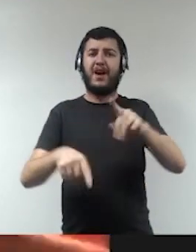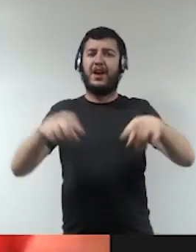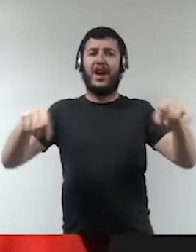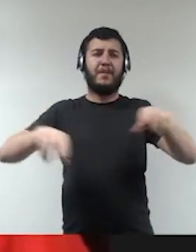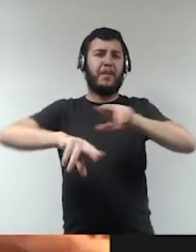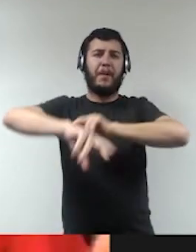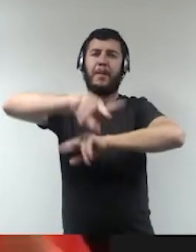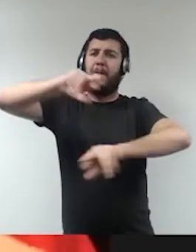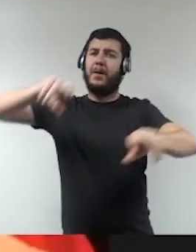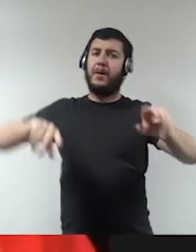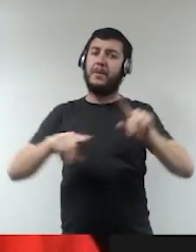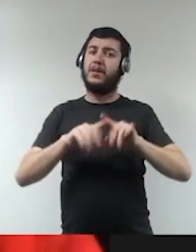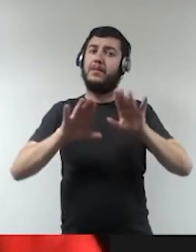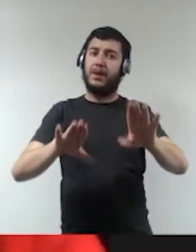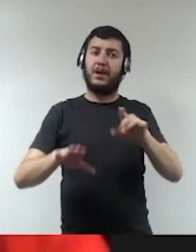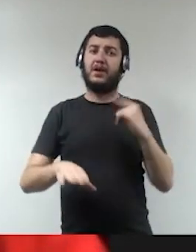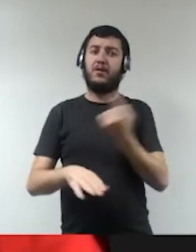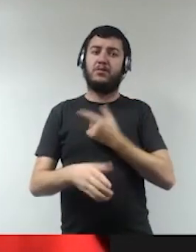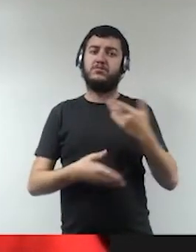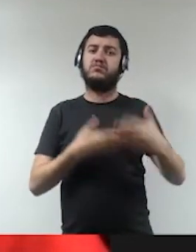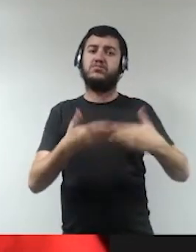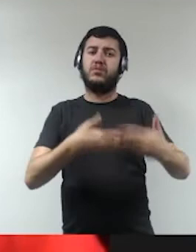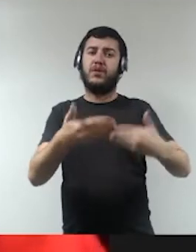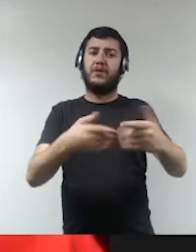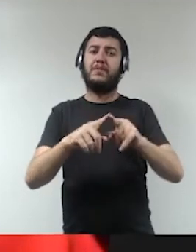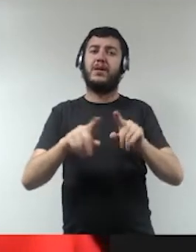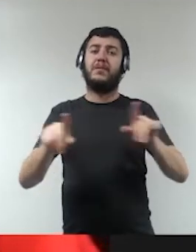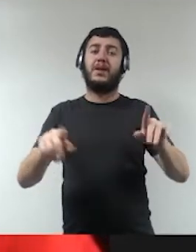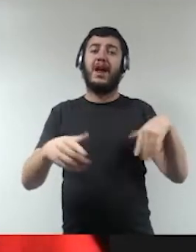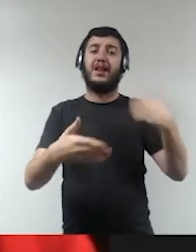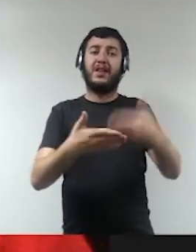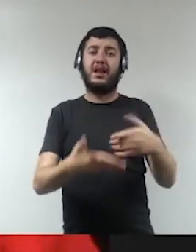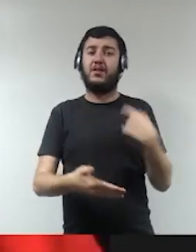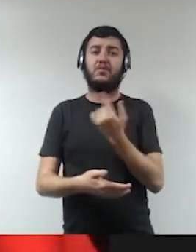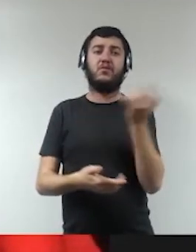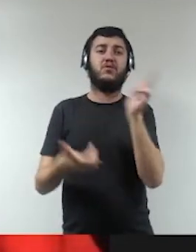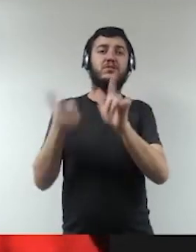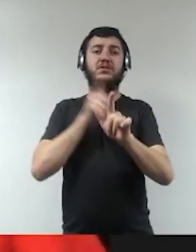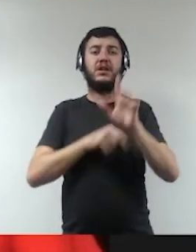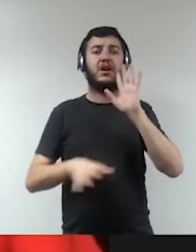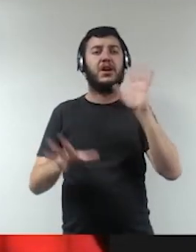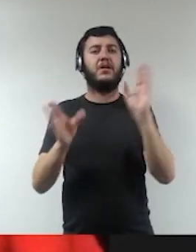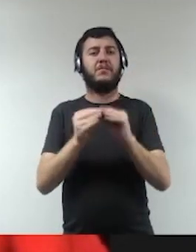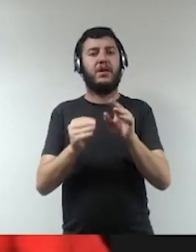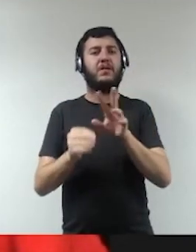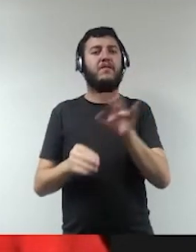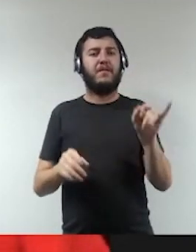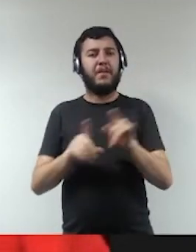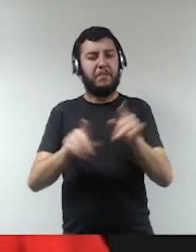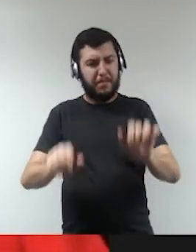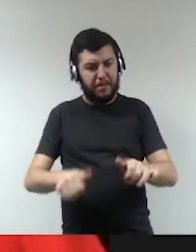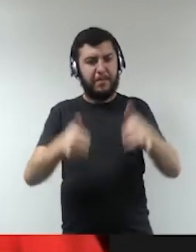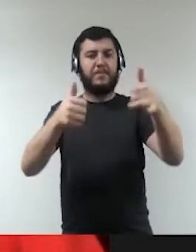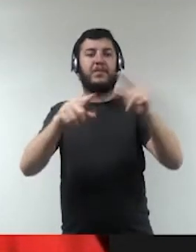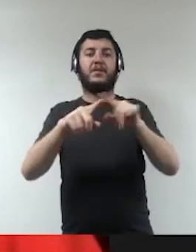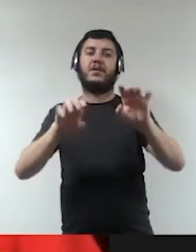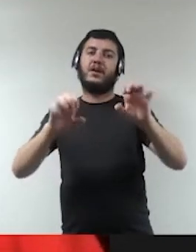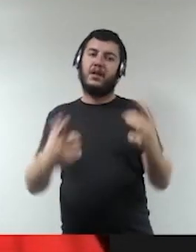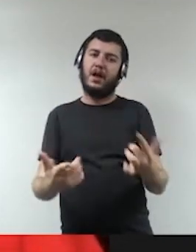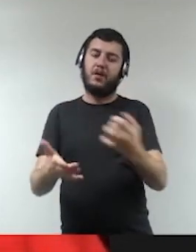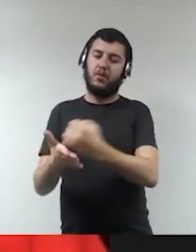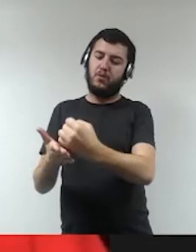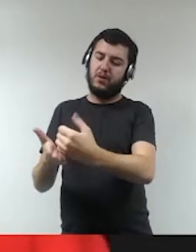passar um tempinho até ter a sensação de tudo se concretizando, mas certamente os contratos passarão por